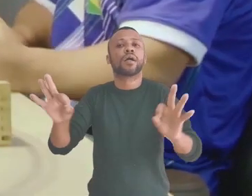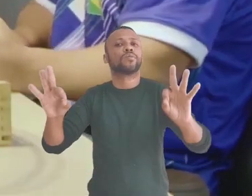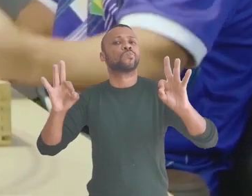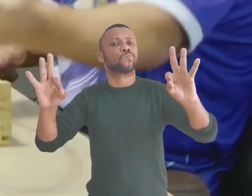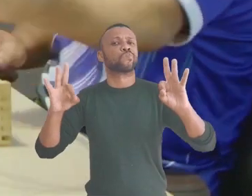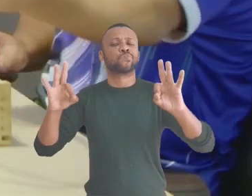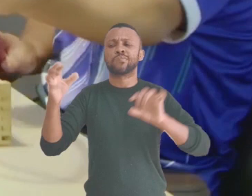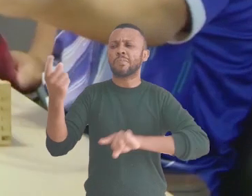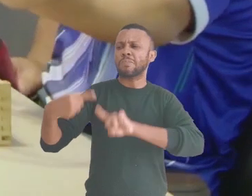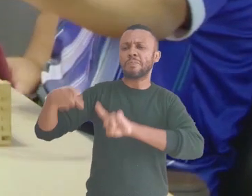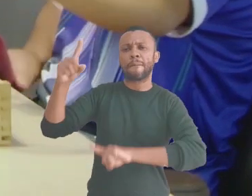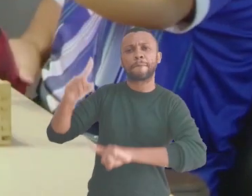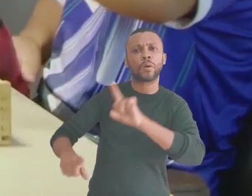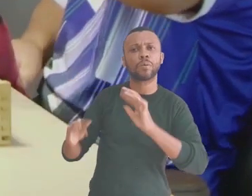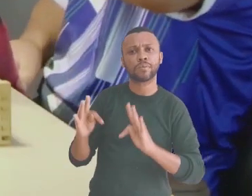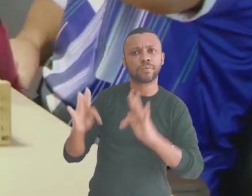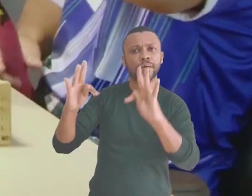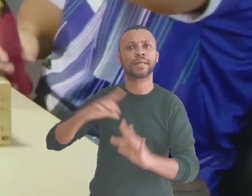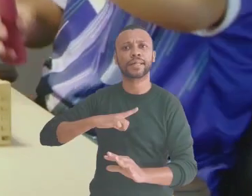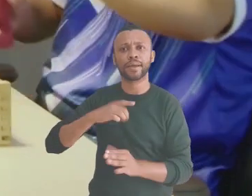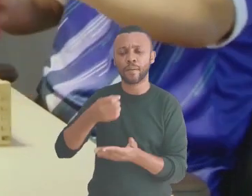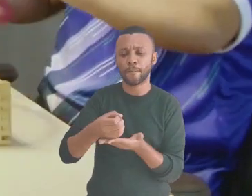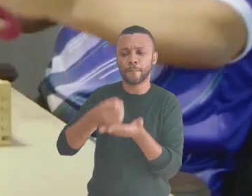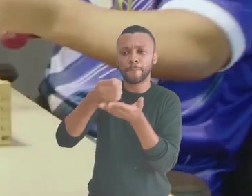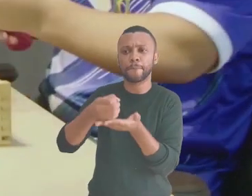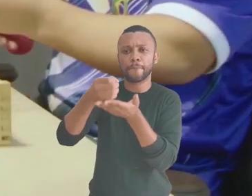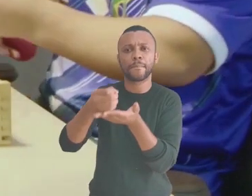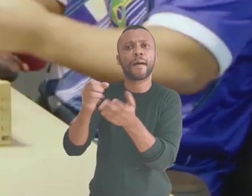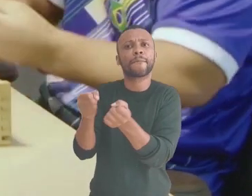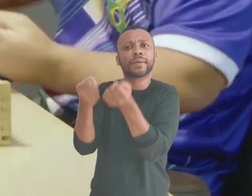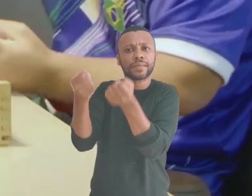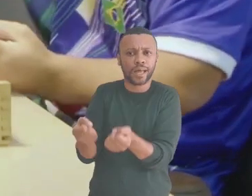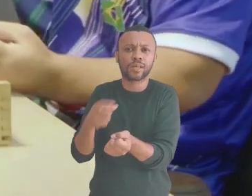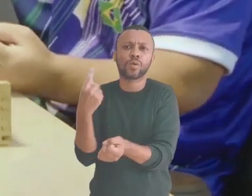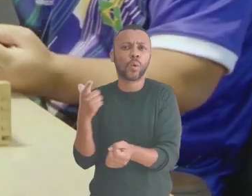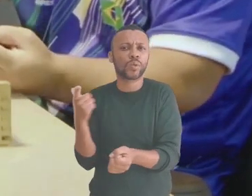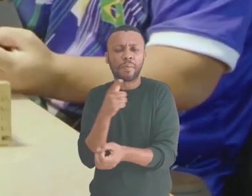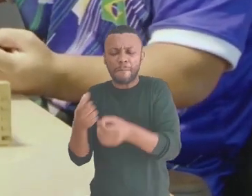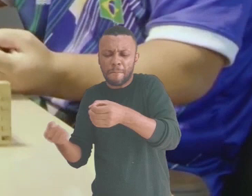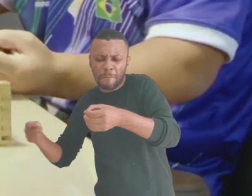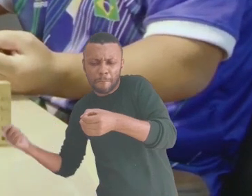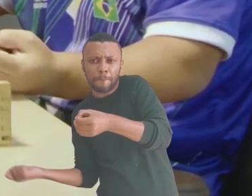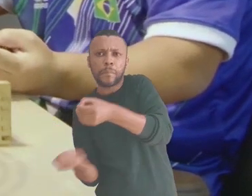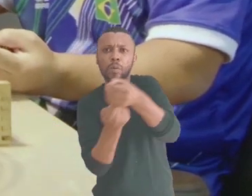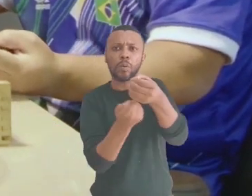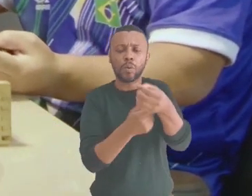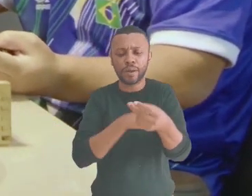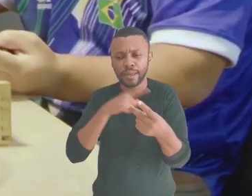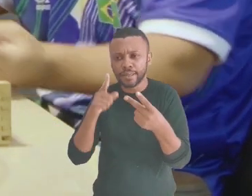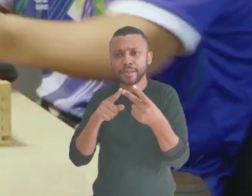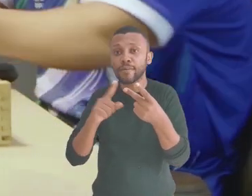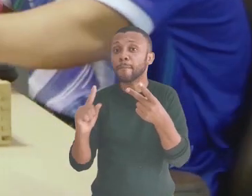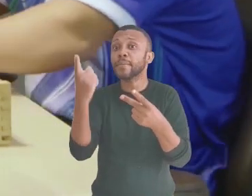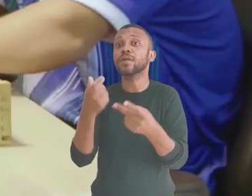em um campeonato, ela tem um peso na cabeça, onde dá um pouco mais de força. Essa aqui já é a intermediária, foi a primeira que eu